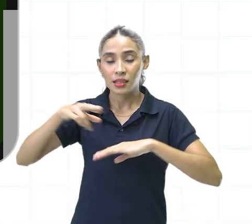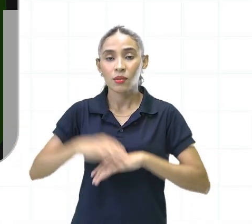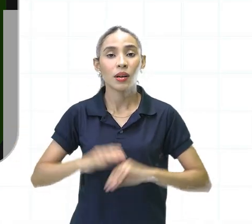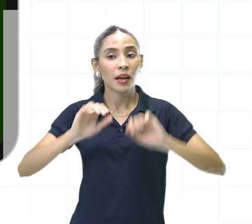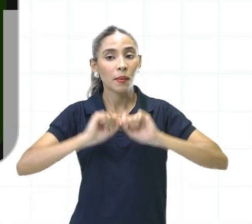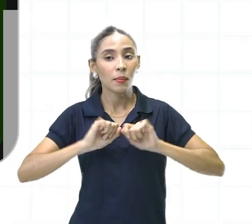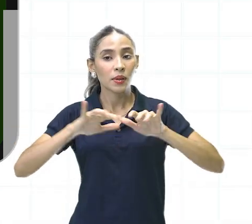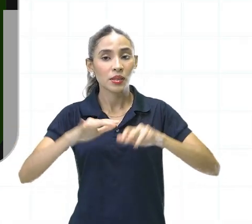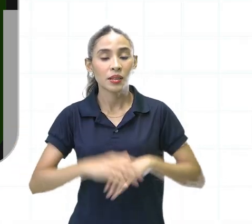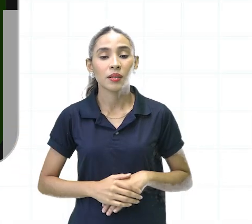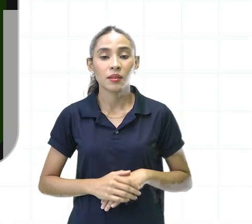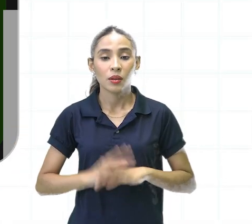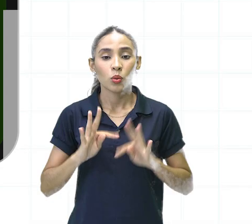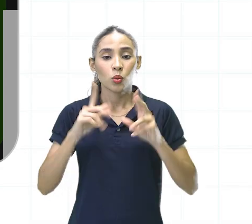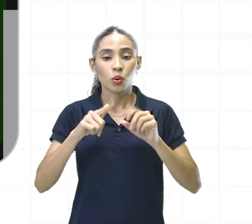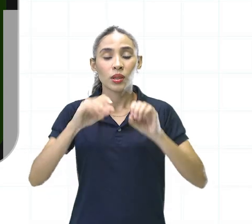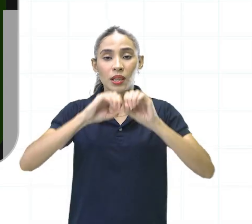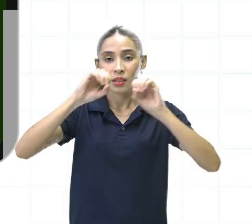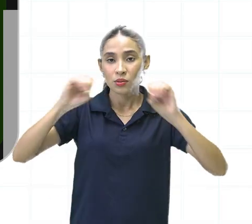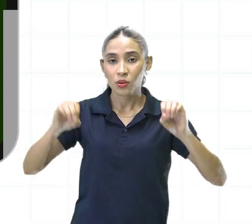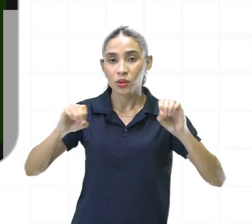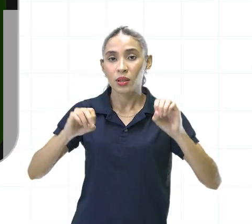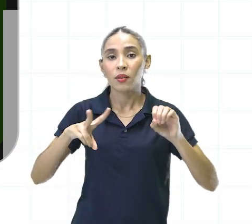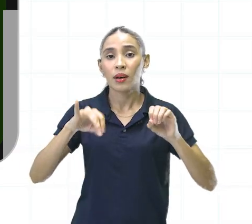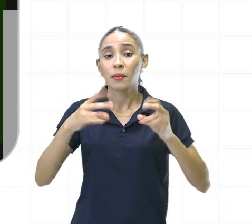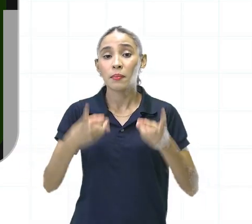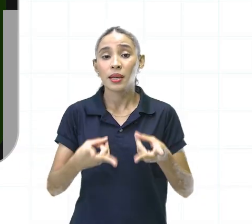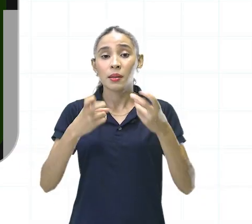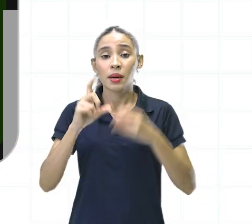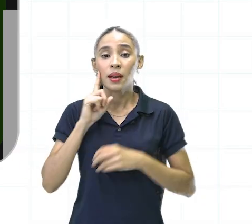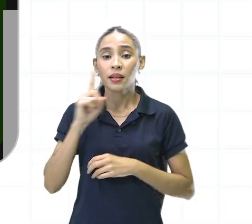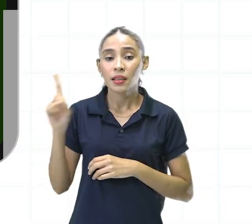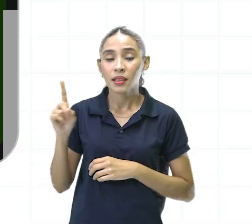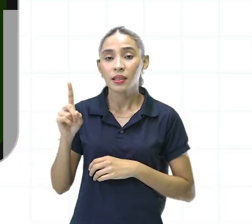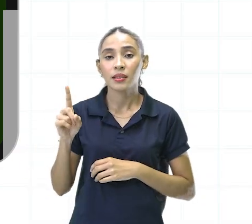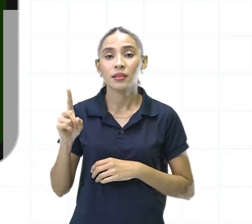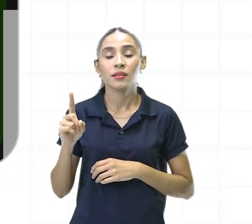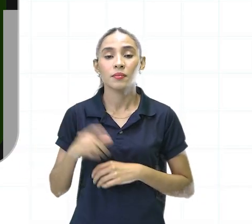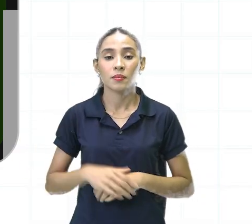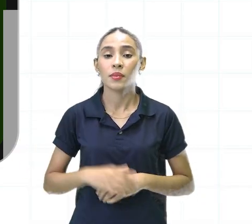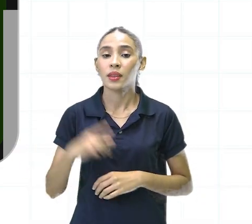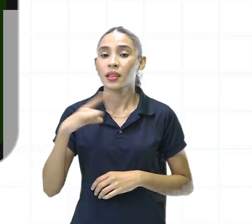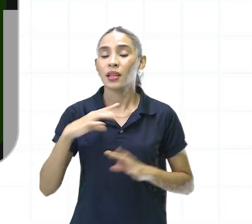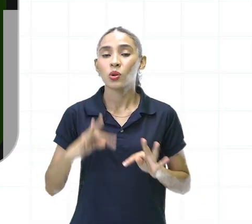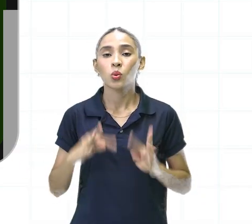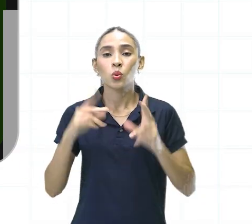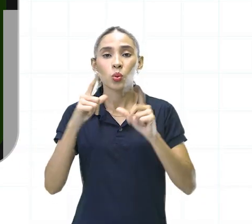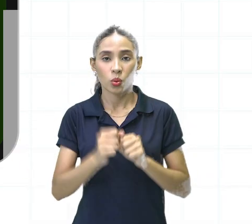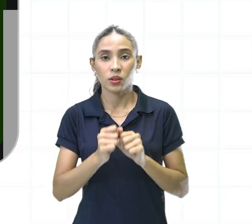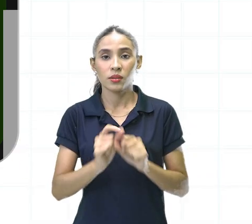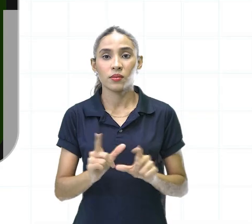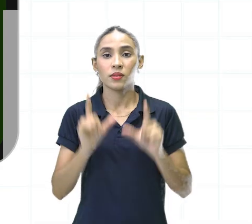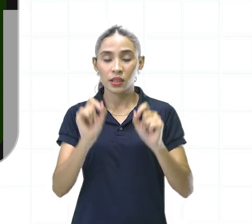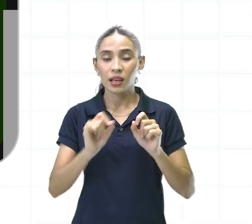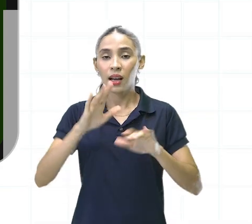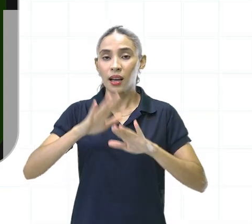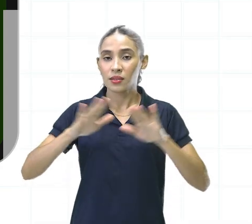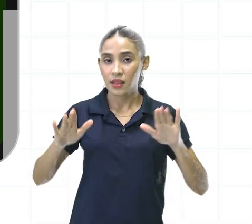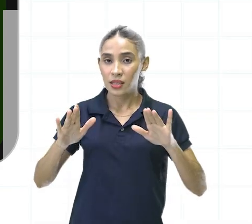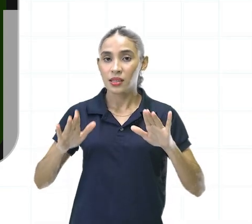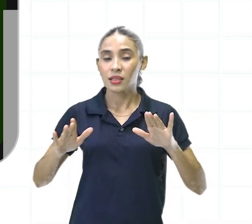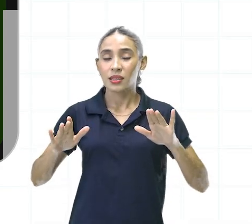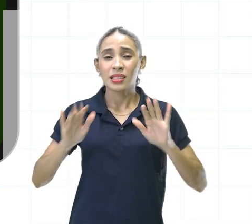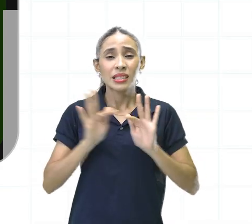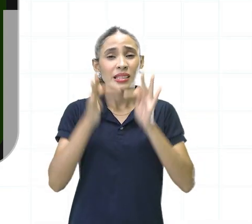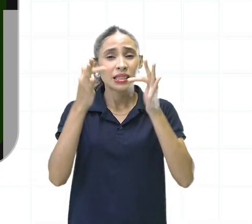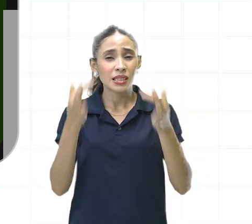é a radiação emitida aí por todas essas ondas, como vocês podem perceber, que envolve aí todas elas,